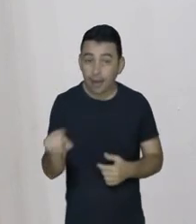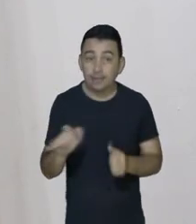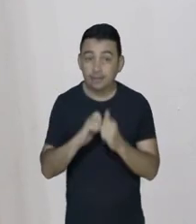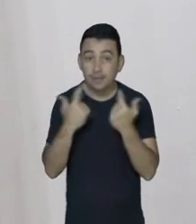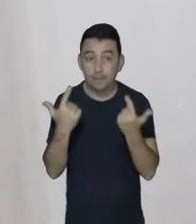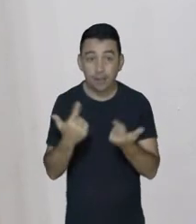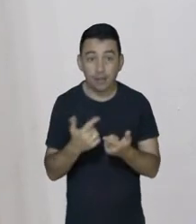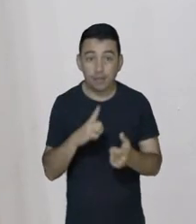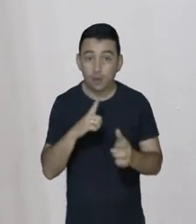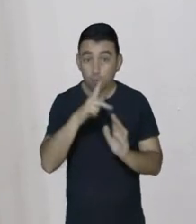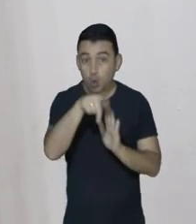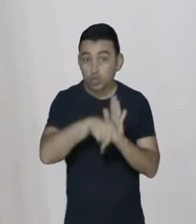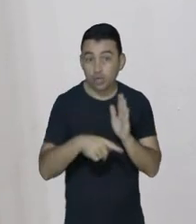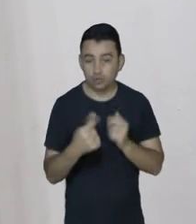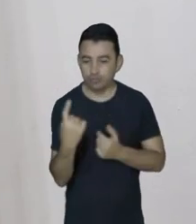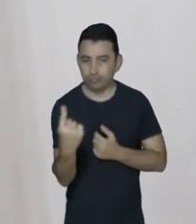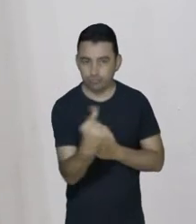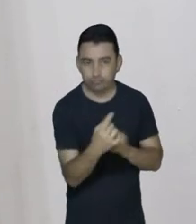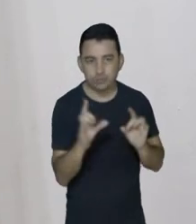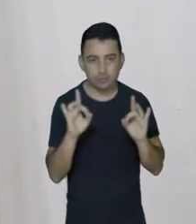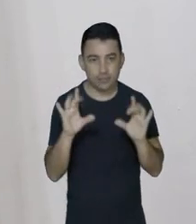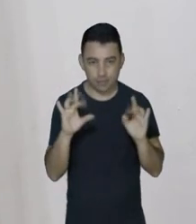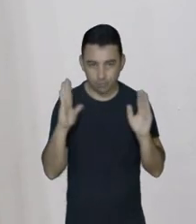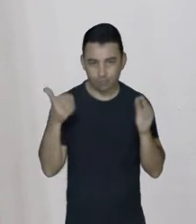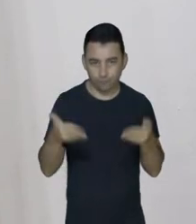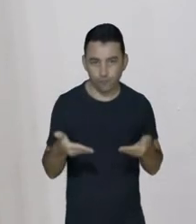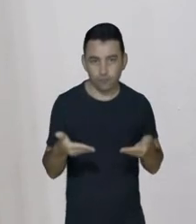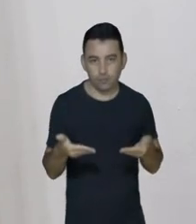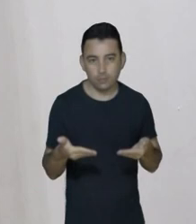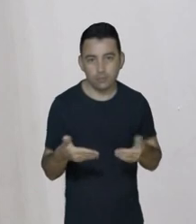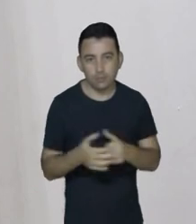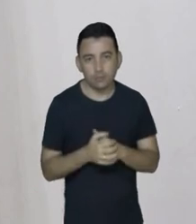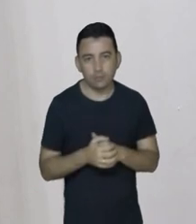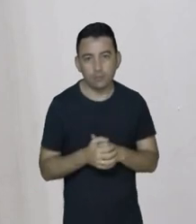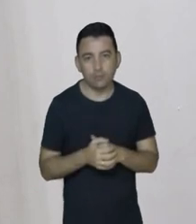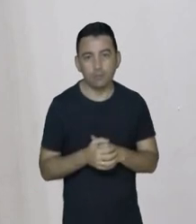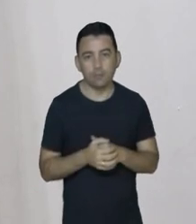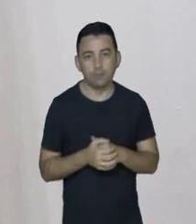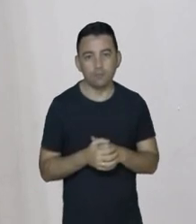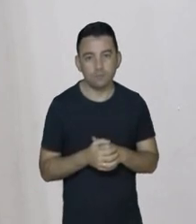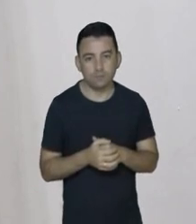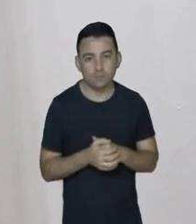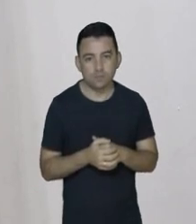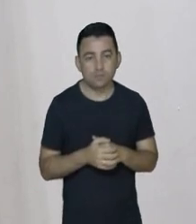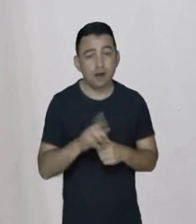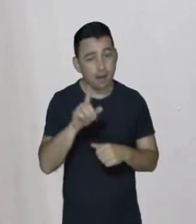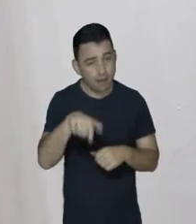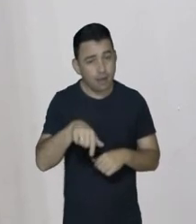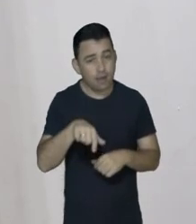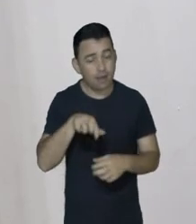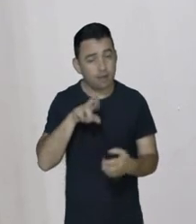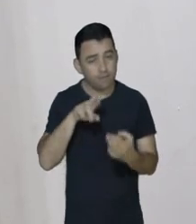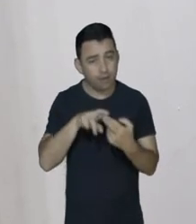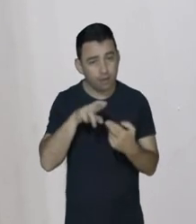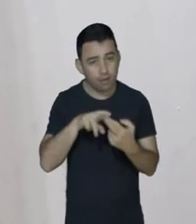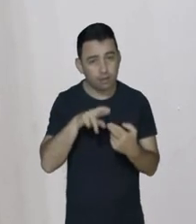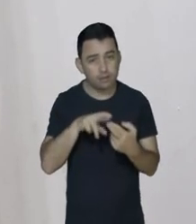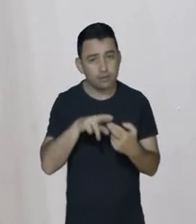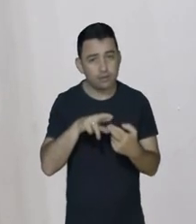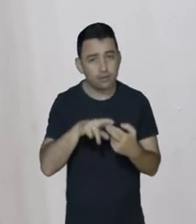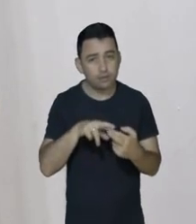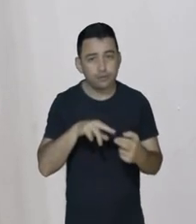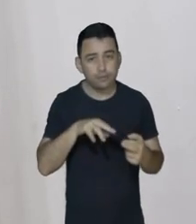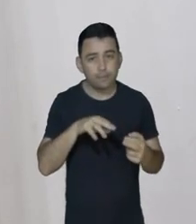tem um projeto especial, deputado Fabiano da Luz, e que são referências, e muitas vezes isso fica